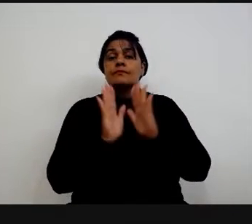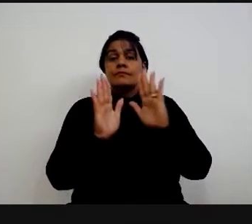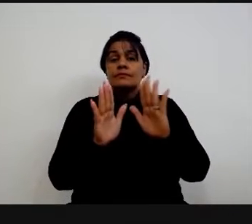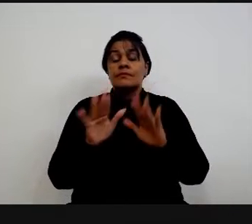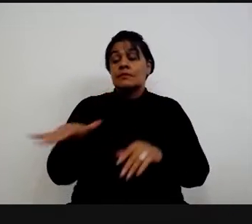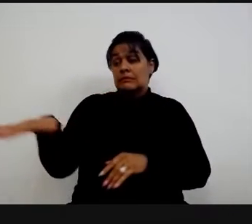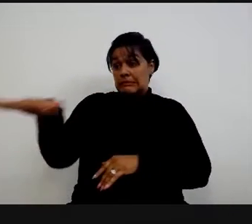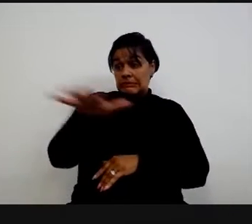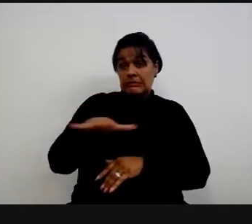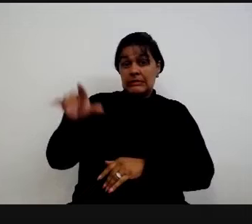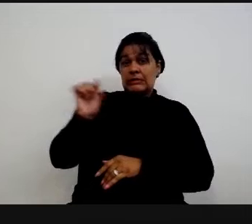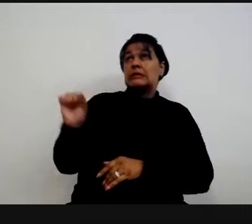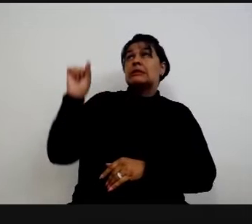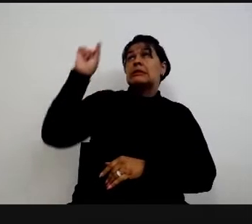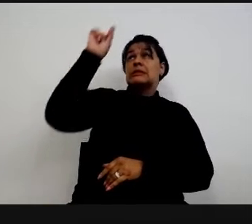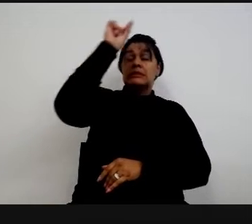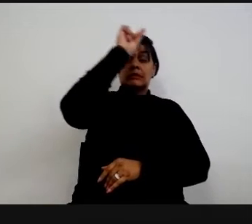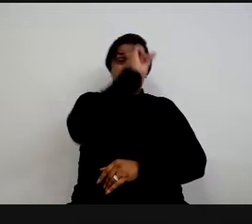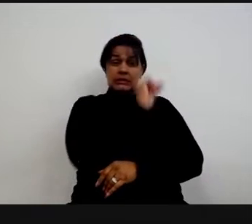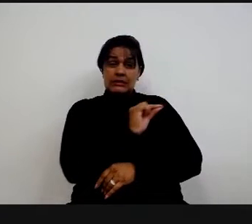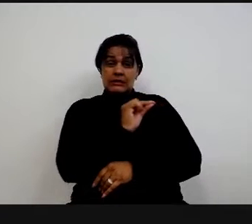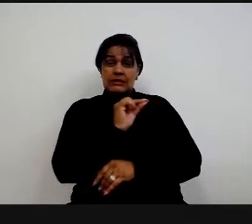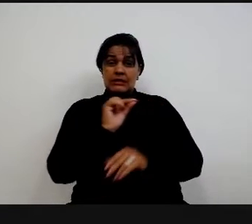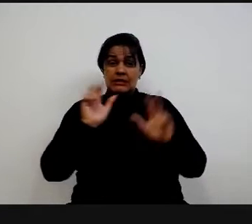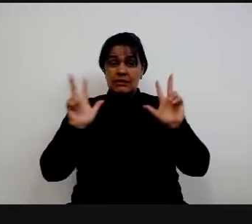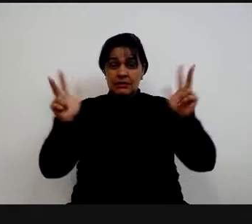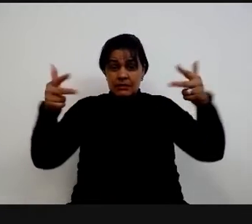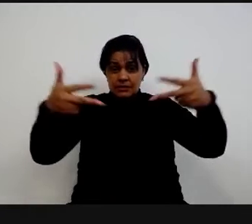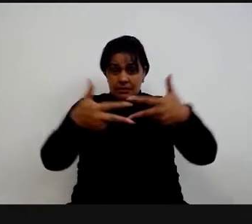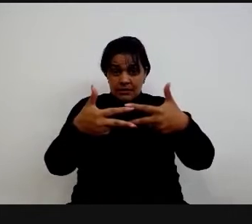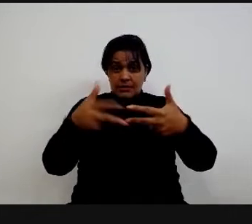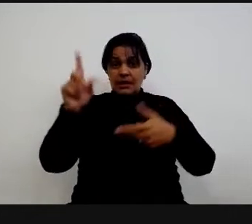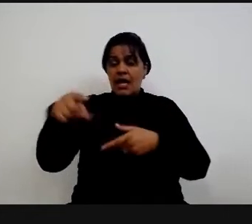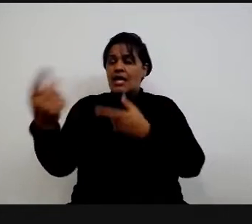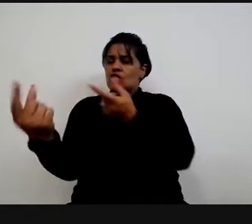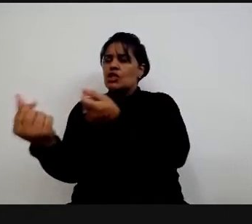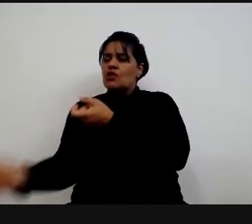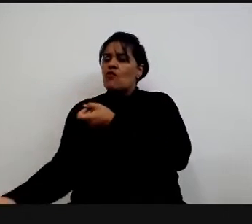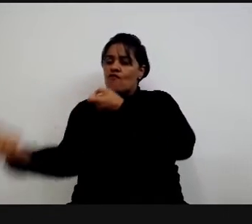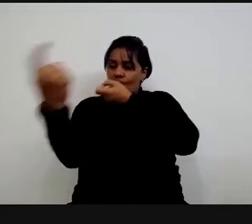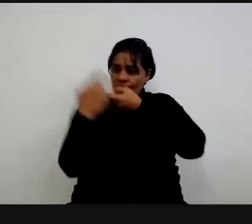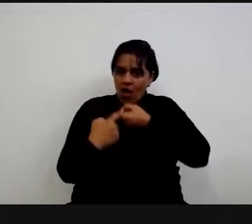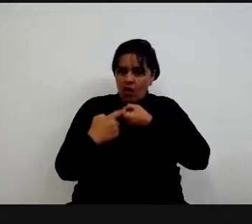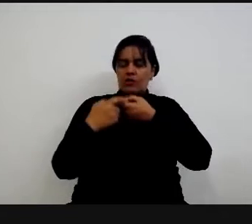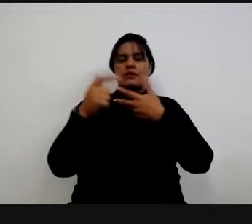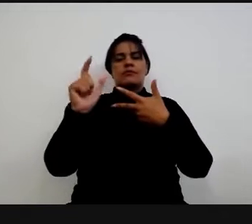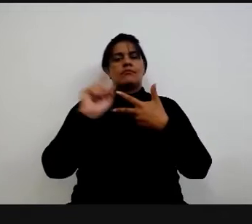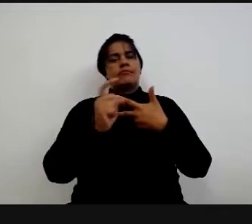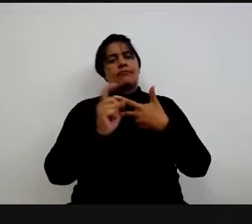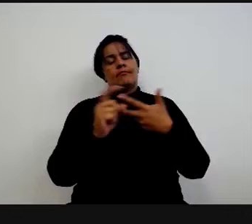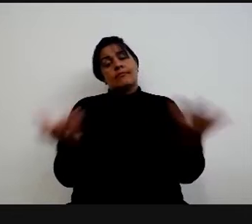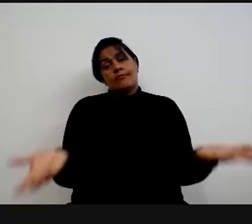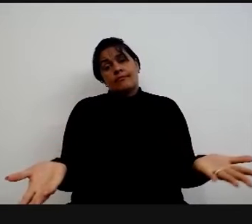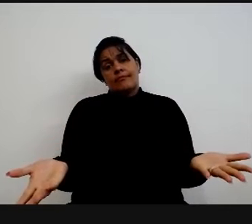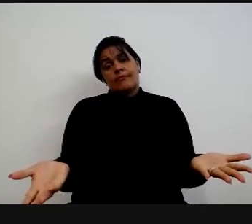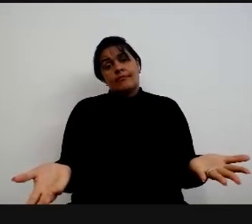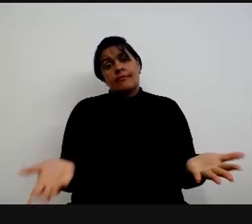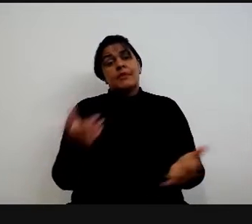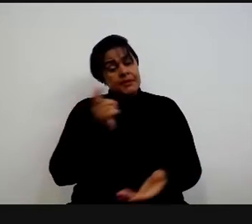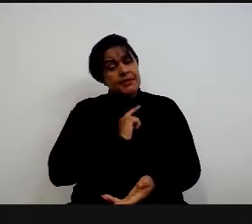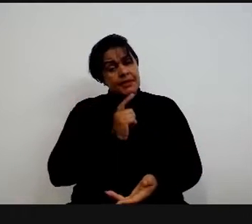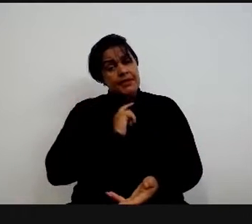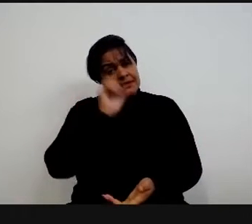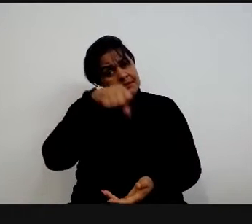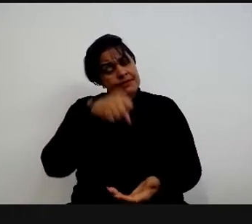Câmara Municipal nesse país que não devolva recursos no final do ano para o Poder Executivo. Aqui, no